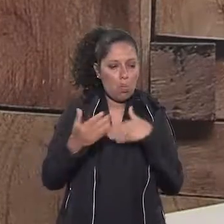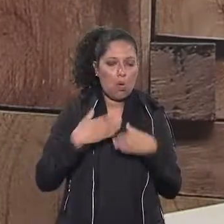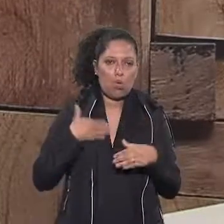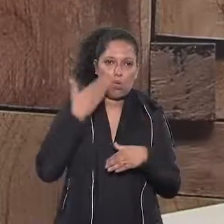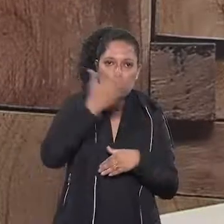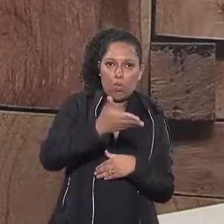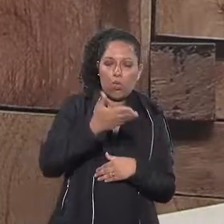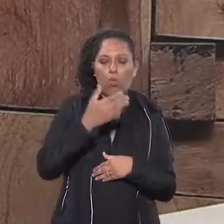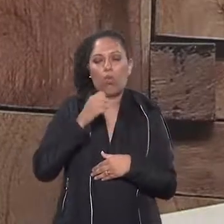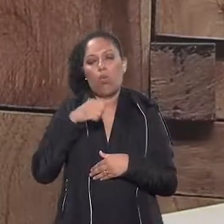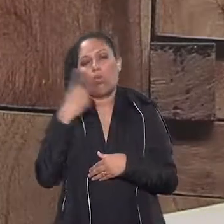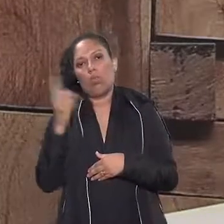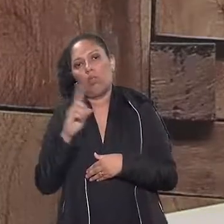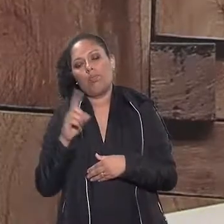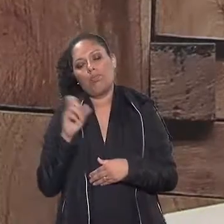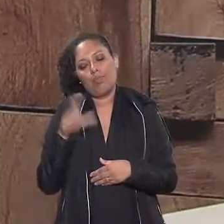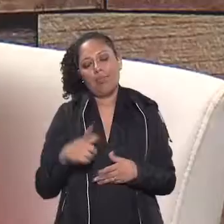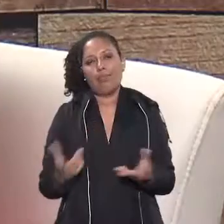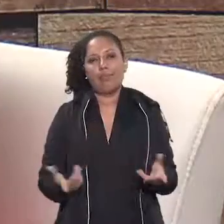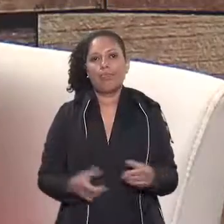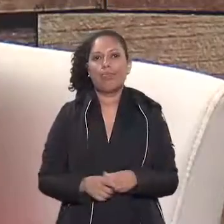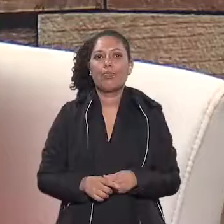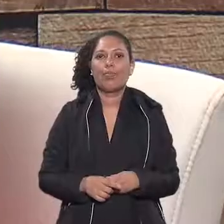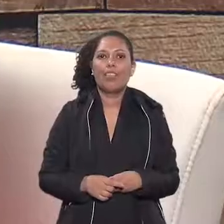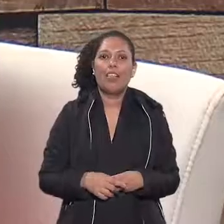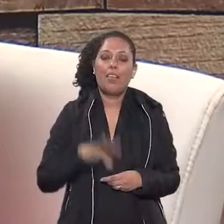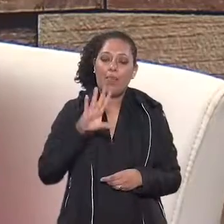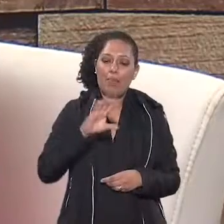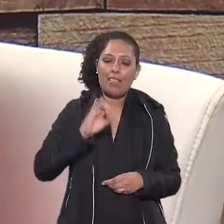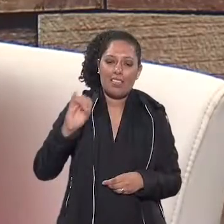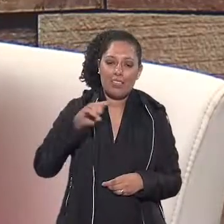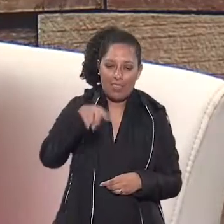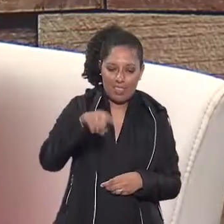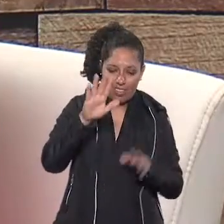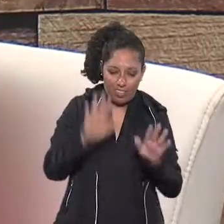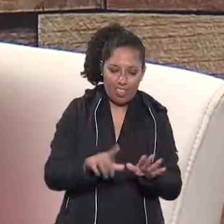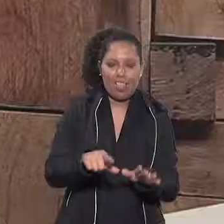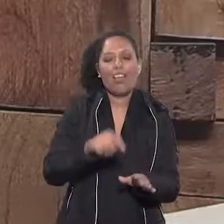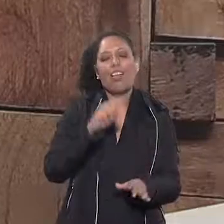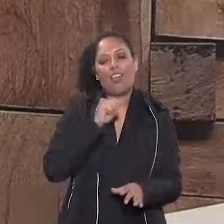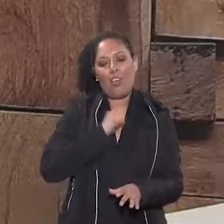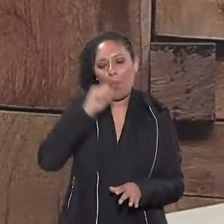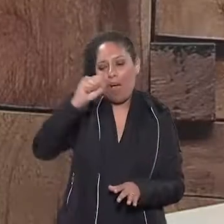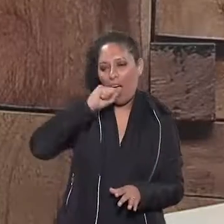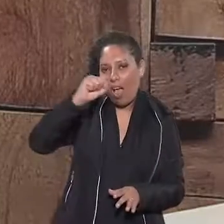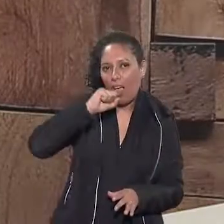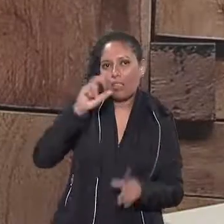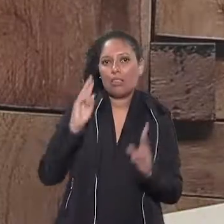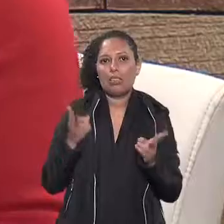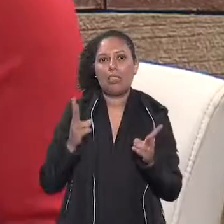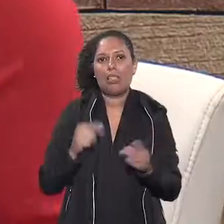não. E é isso. Mas com a presença lá, sempre com o megafone na mão. O megafone ajuda.